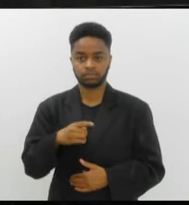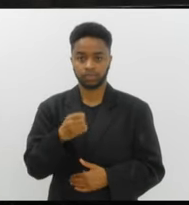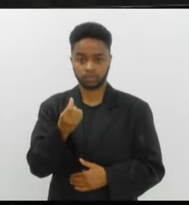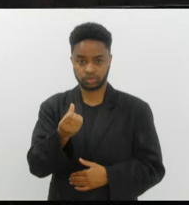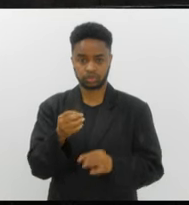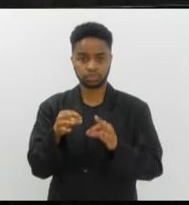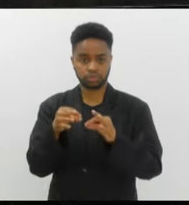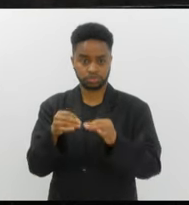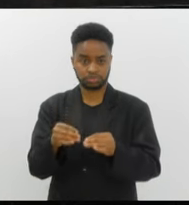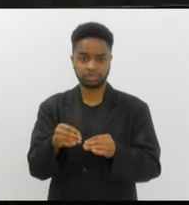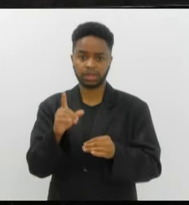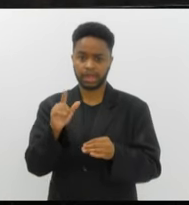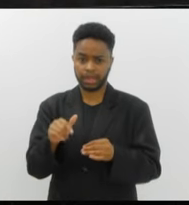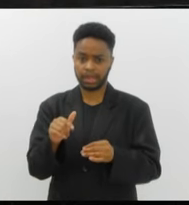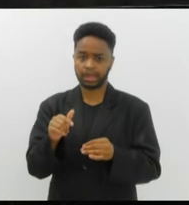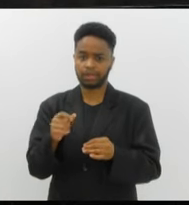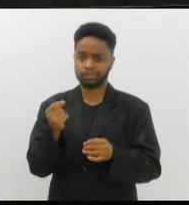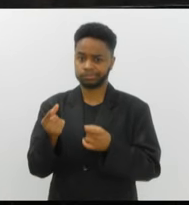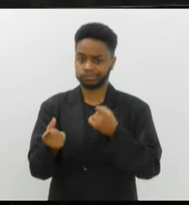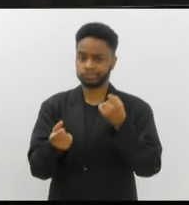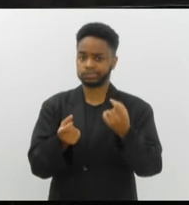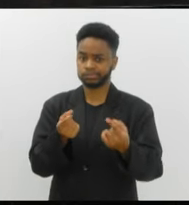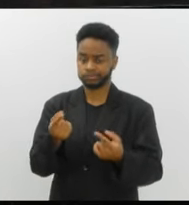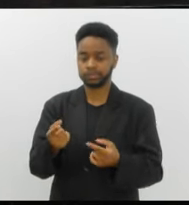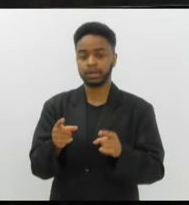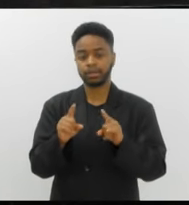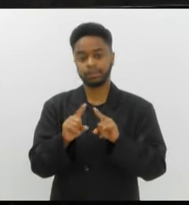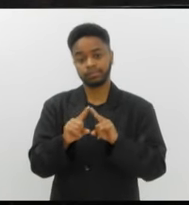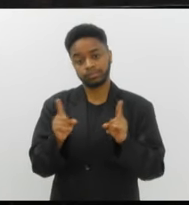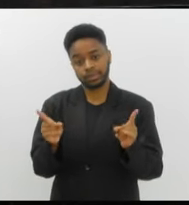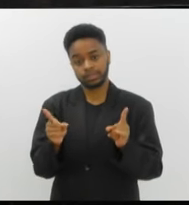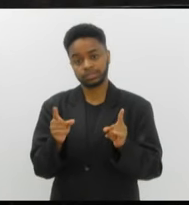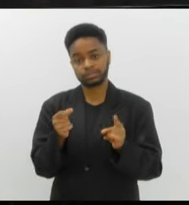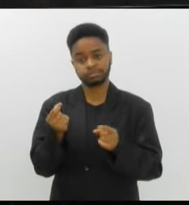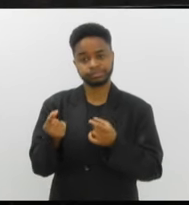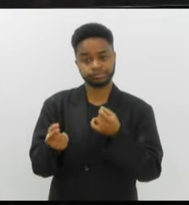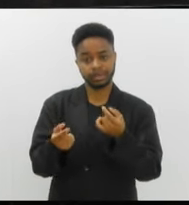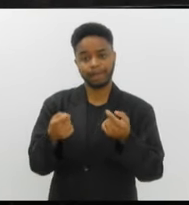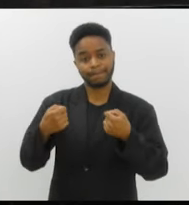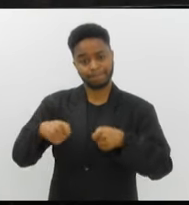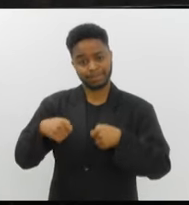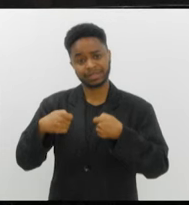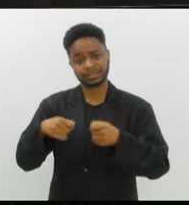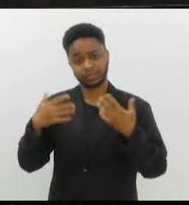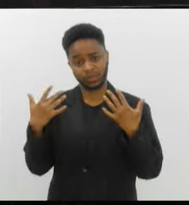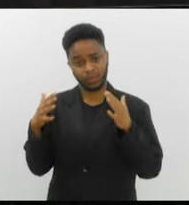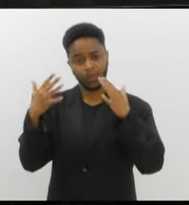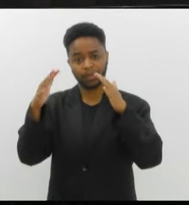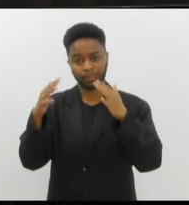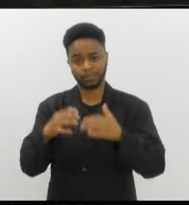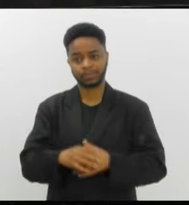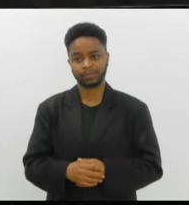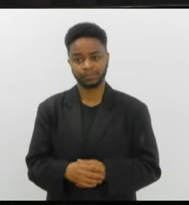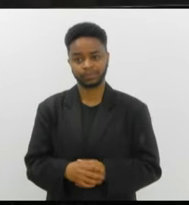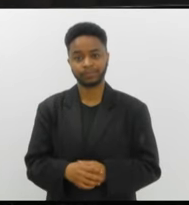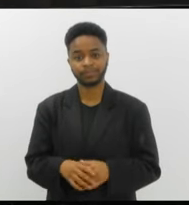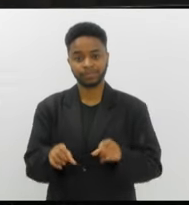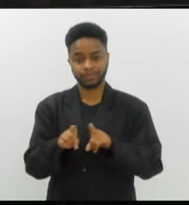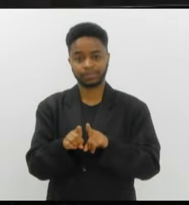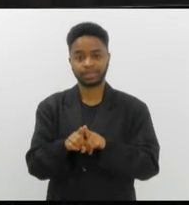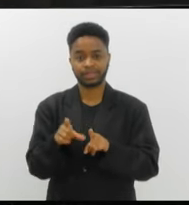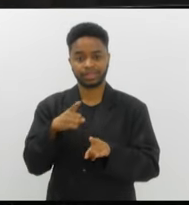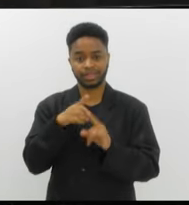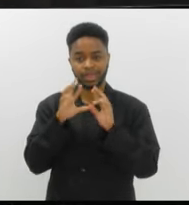Isso é uma efeméride. E como uma efeméride tem que ser comemorada. E vamos fazer uma